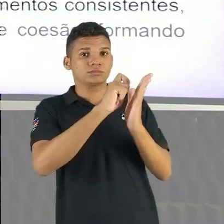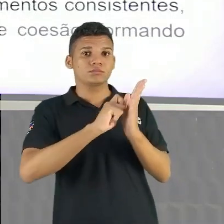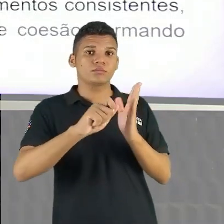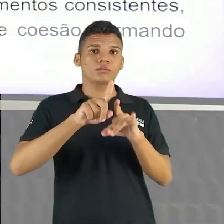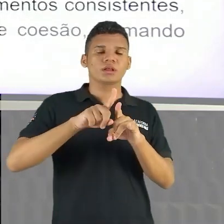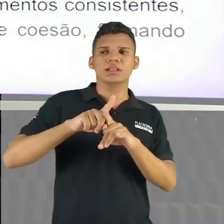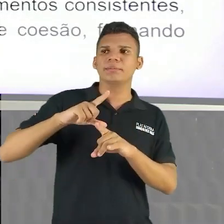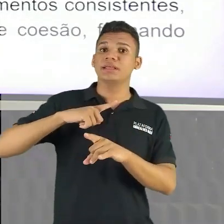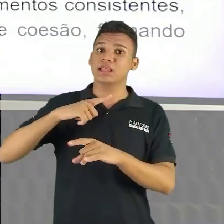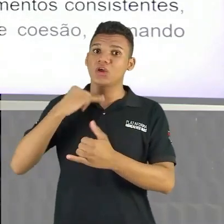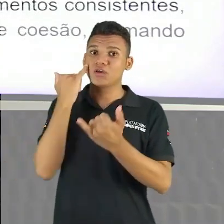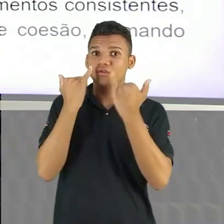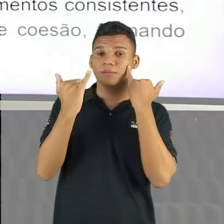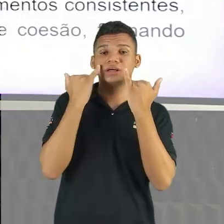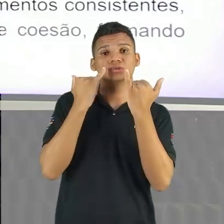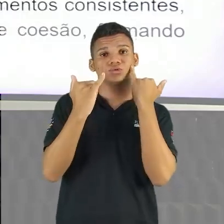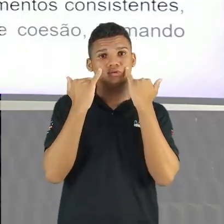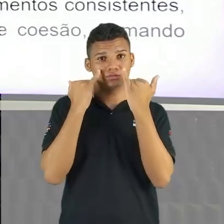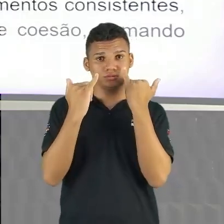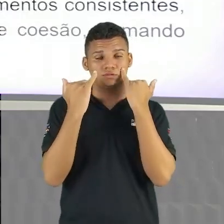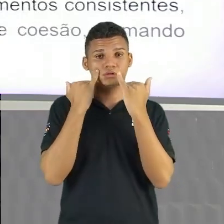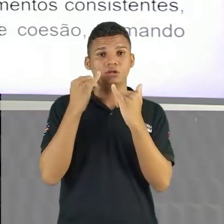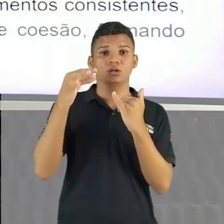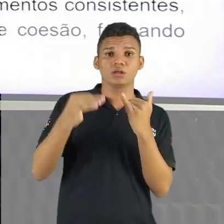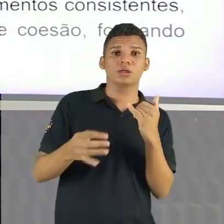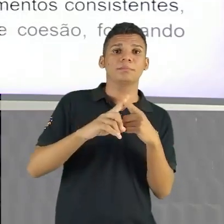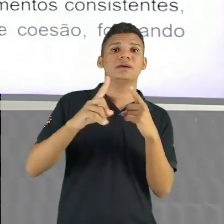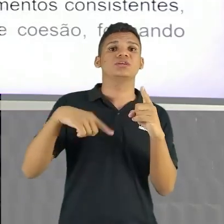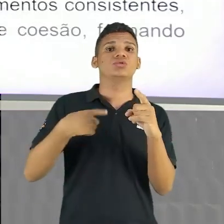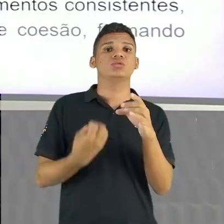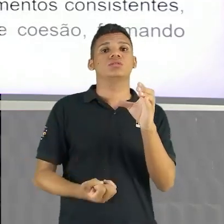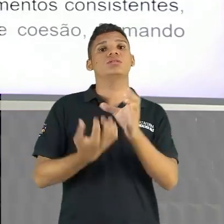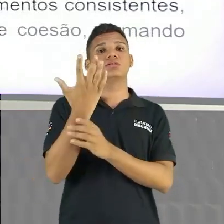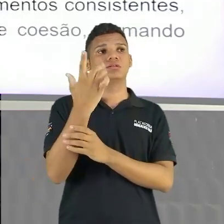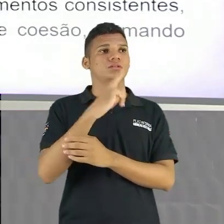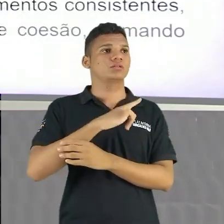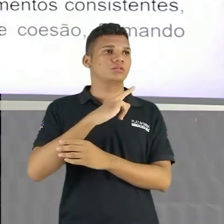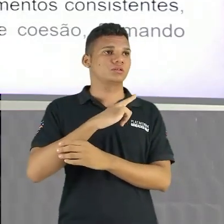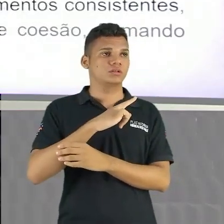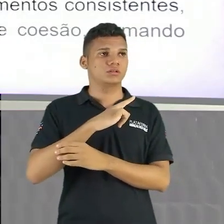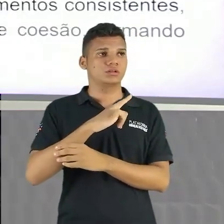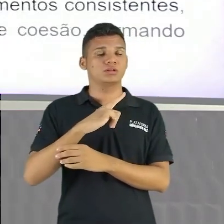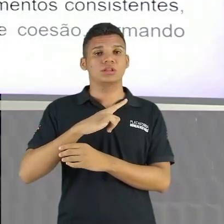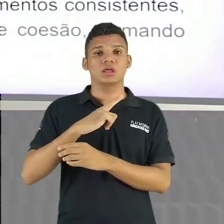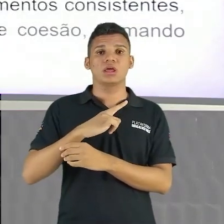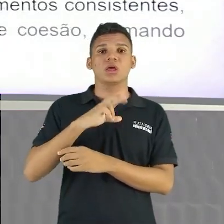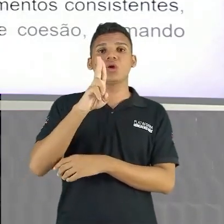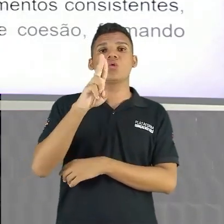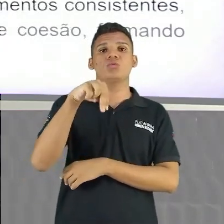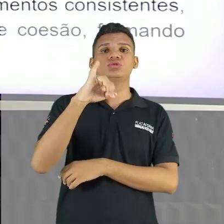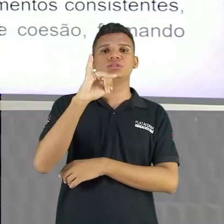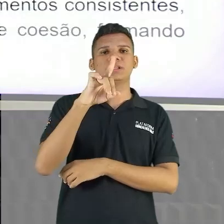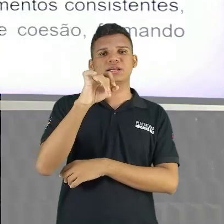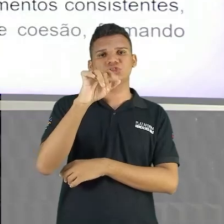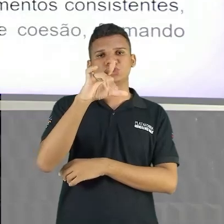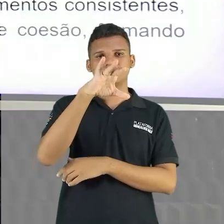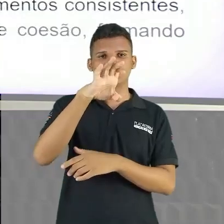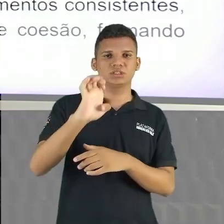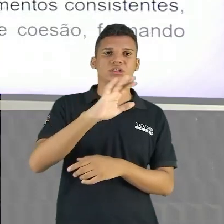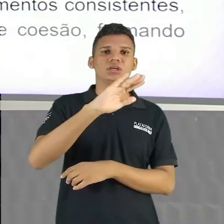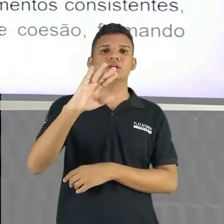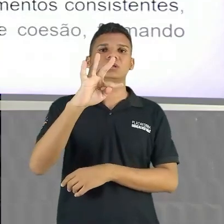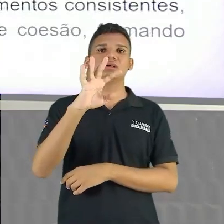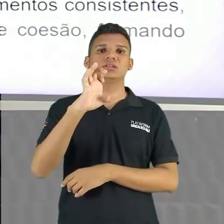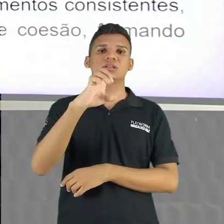elementos de coerência e coesão formando aquilo que nós denominamos como unidade textual todas as vezes que